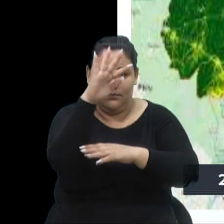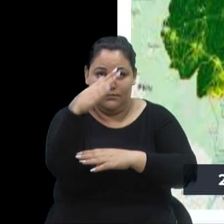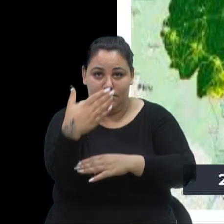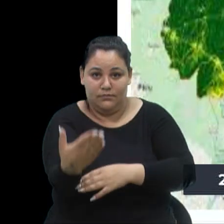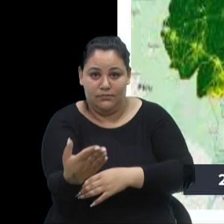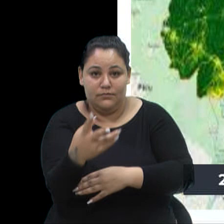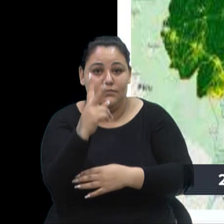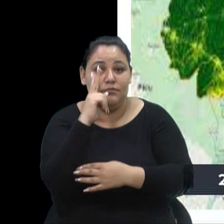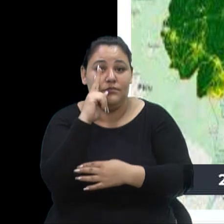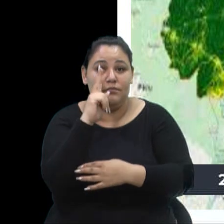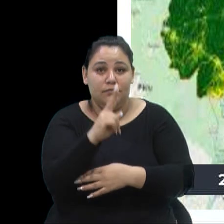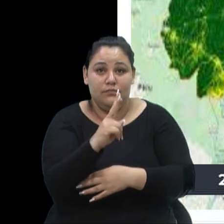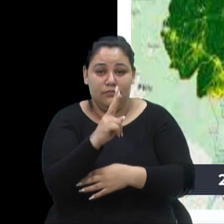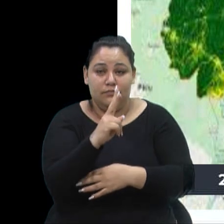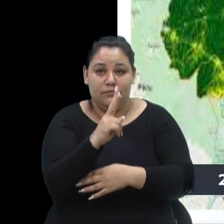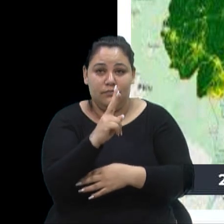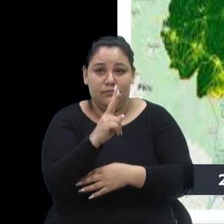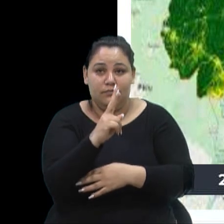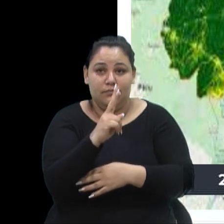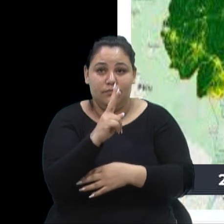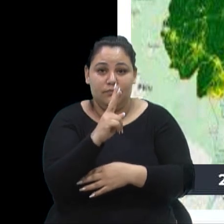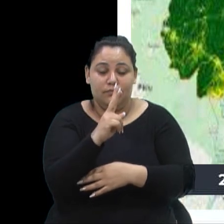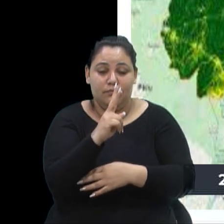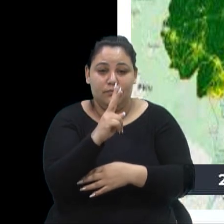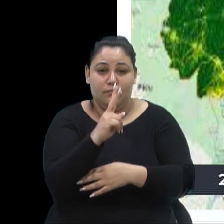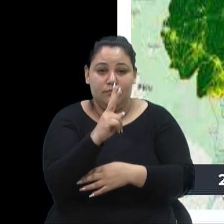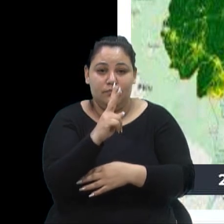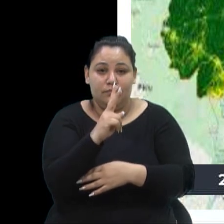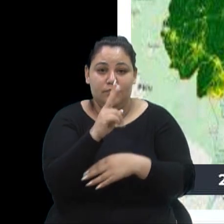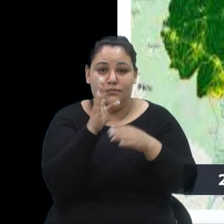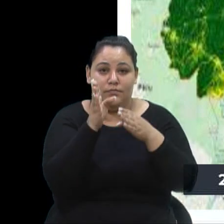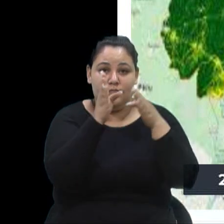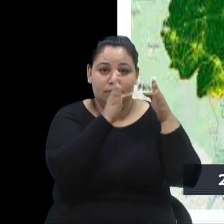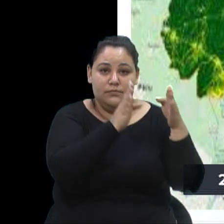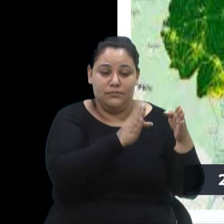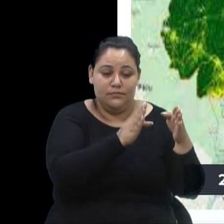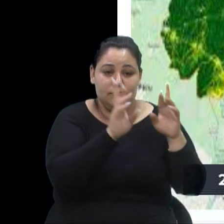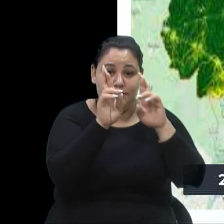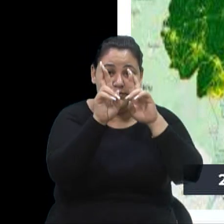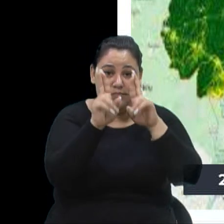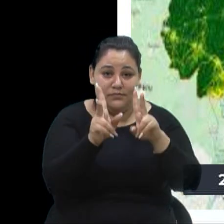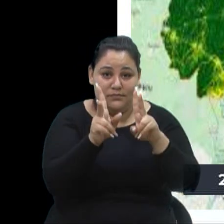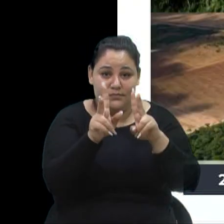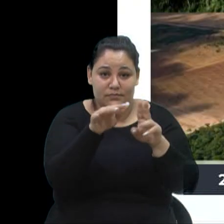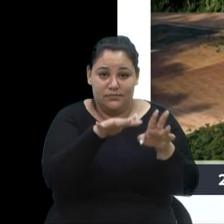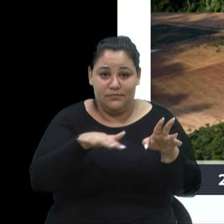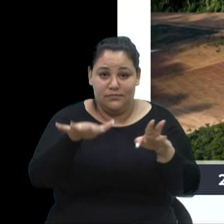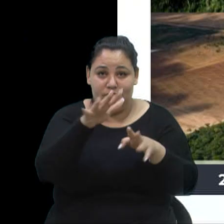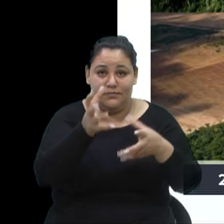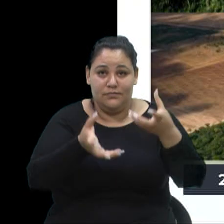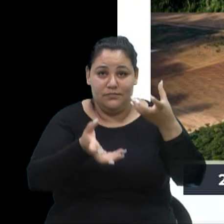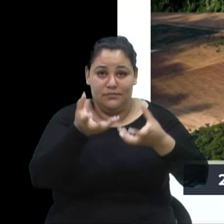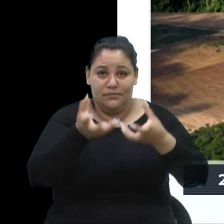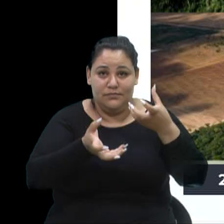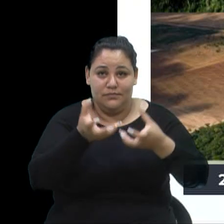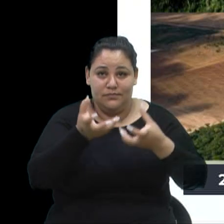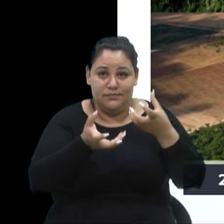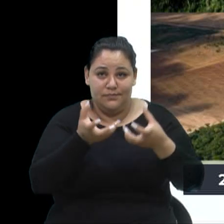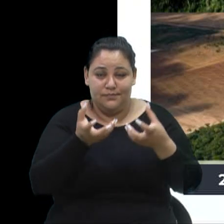parte de lá, a diferença de uma área desmatada, queimada, e aqui são os